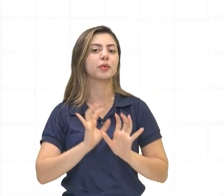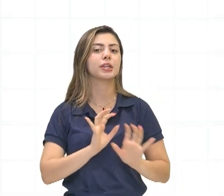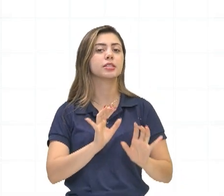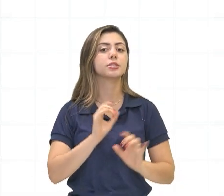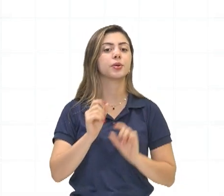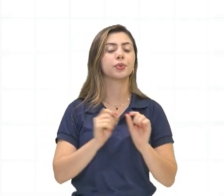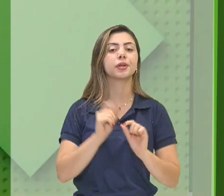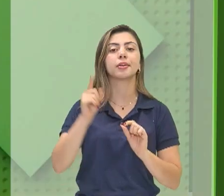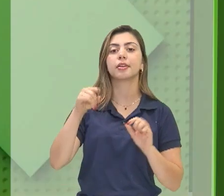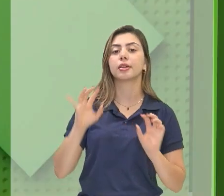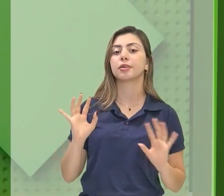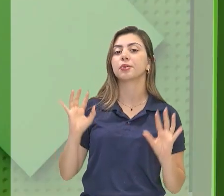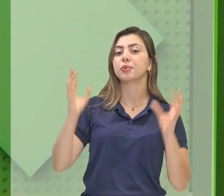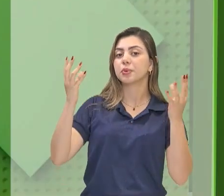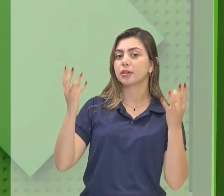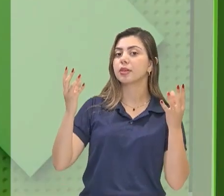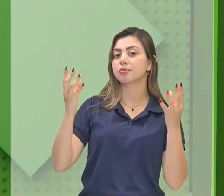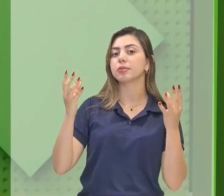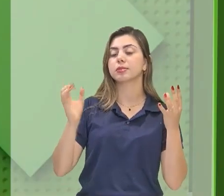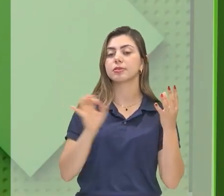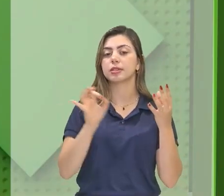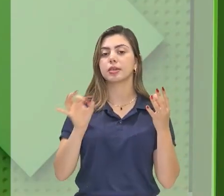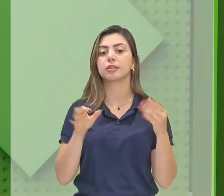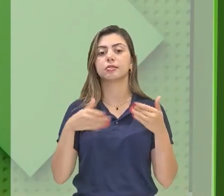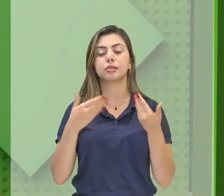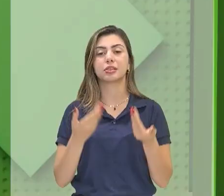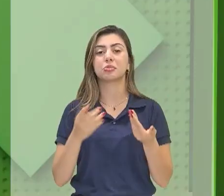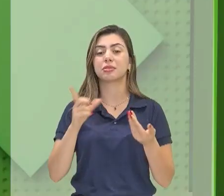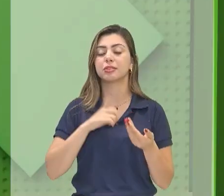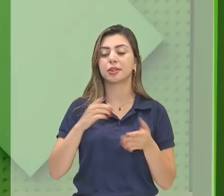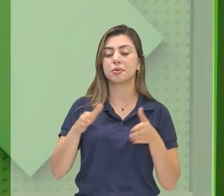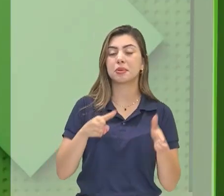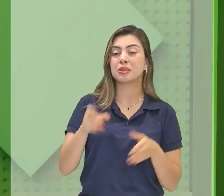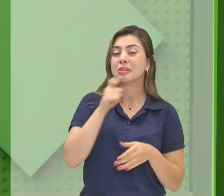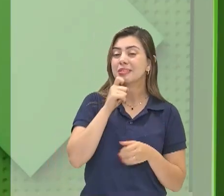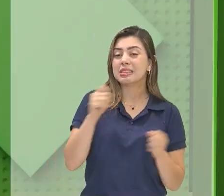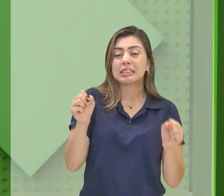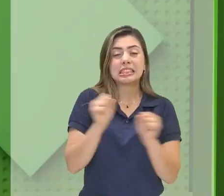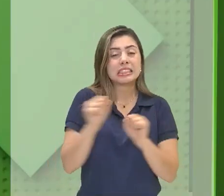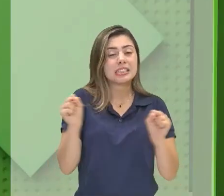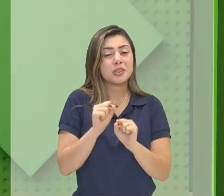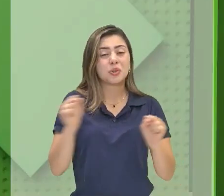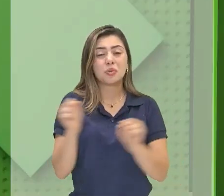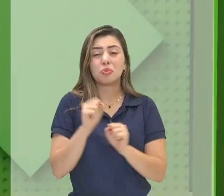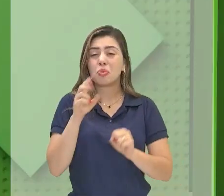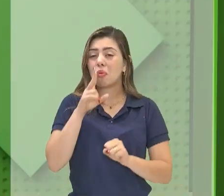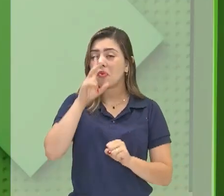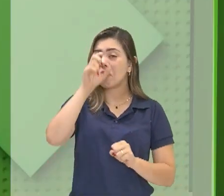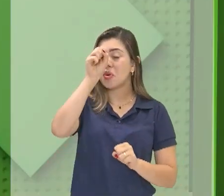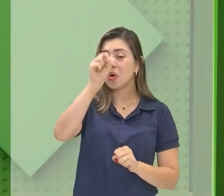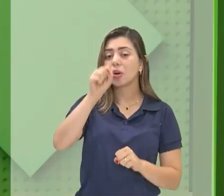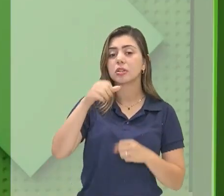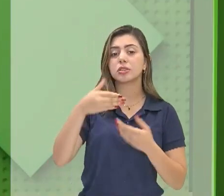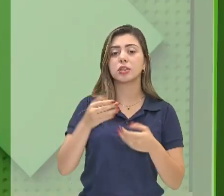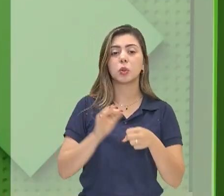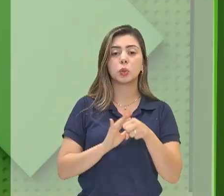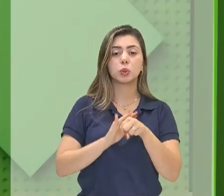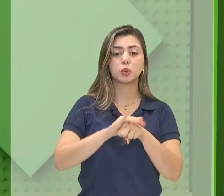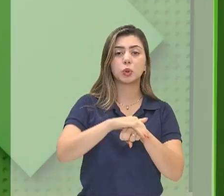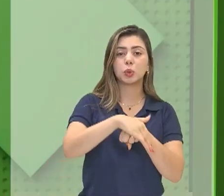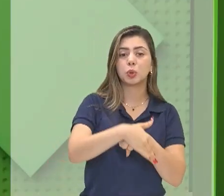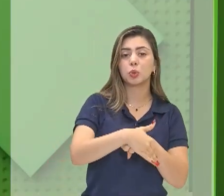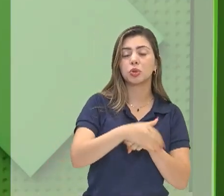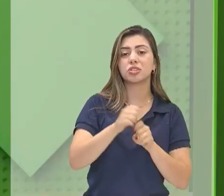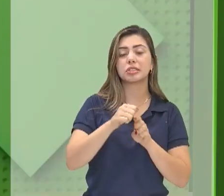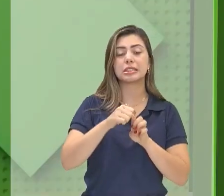no clima que está lá, né? Então nós temos esse inverno rigoroso, onde pode ter noites prolongadas aí por